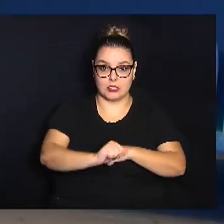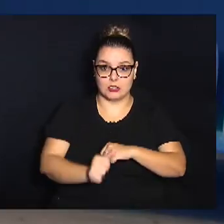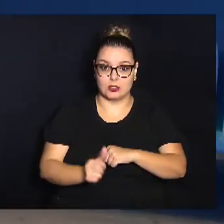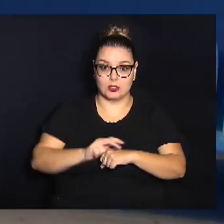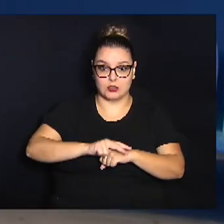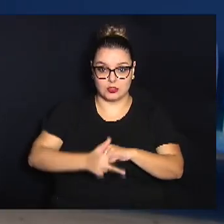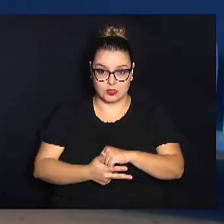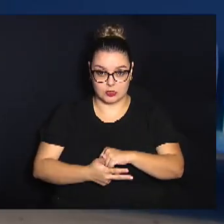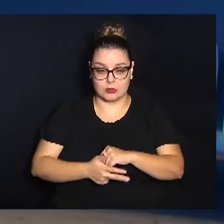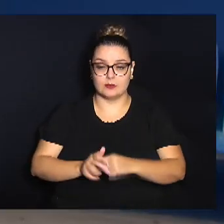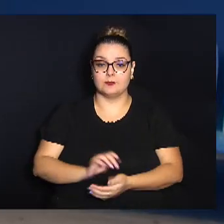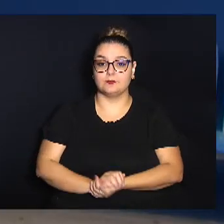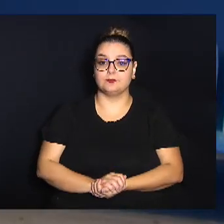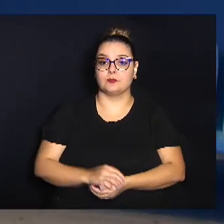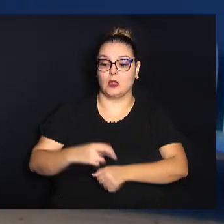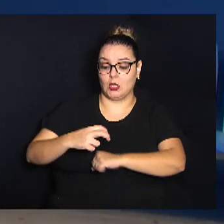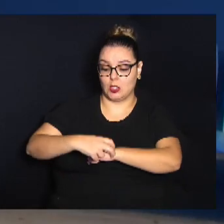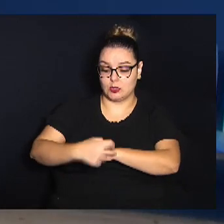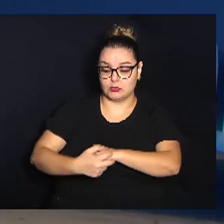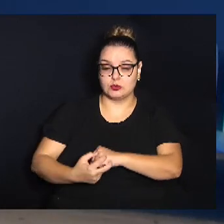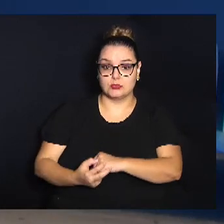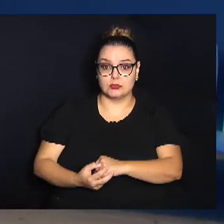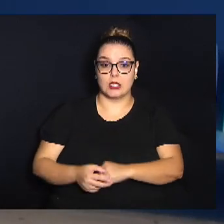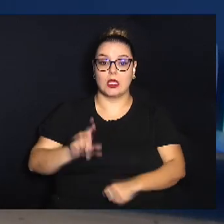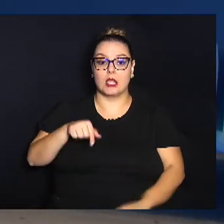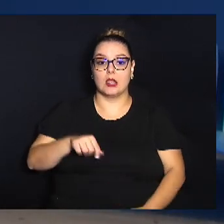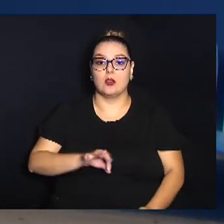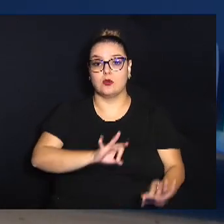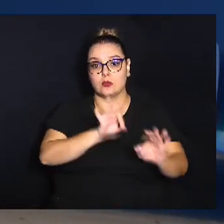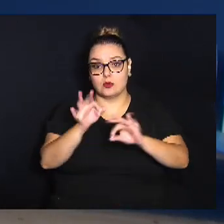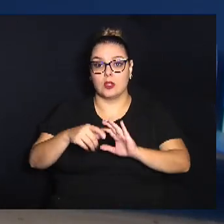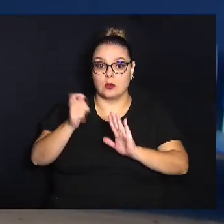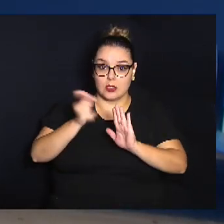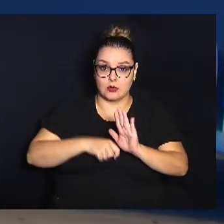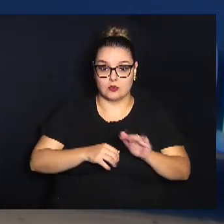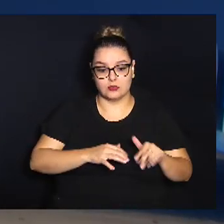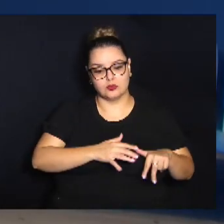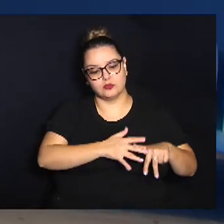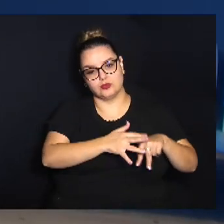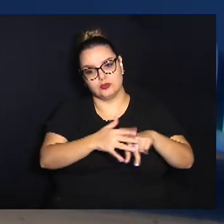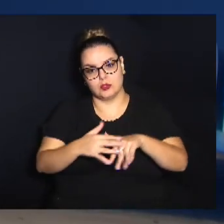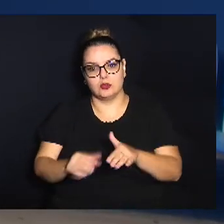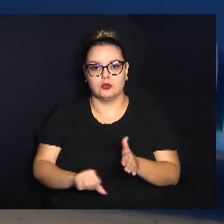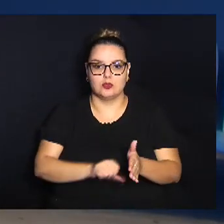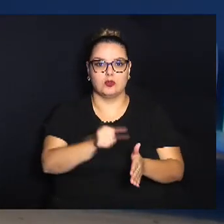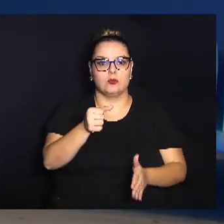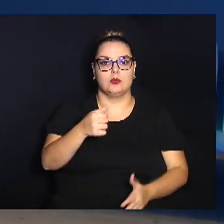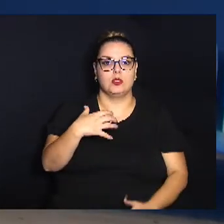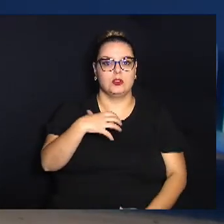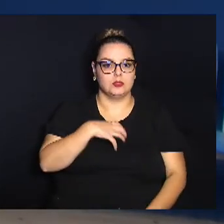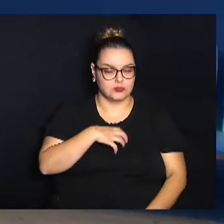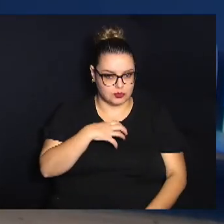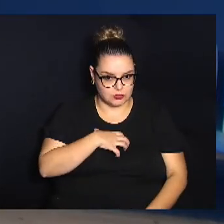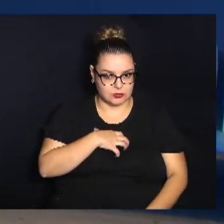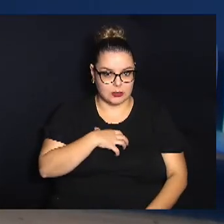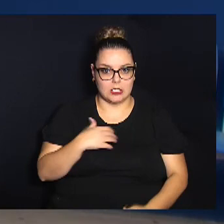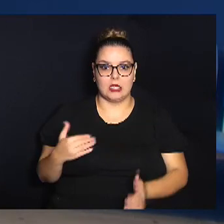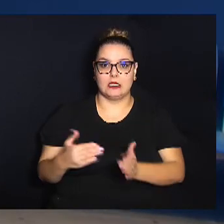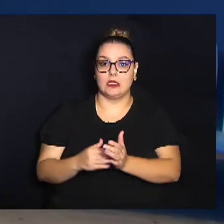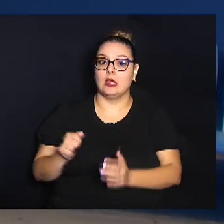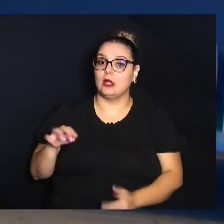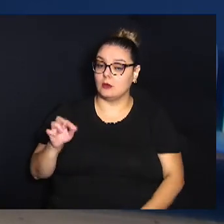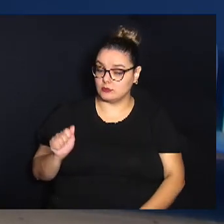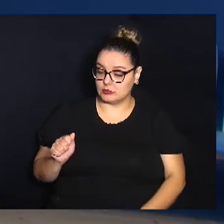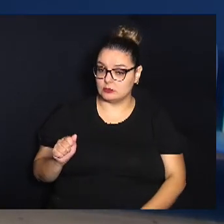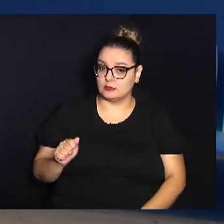O cartão da dengue, ele é o registro de todo o acompanhamento do paciente, desde o primeiro dia dos sintomas até a sua alta.